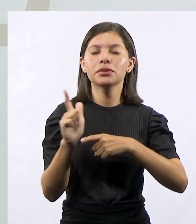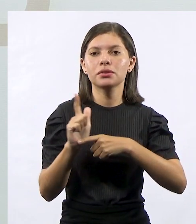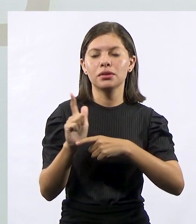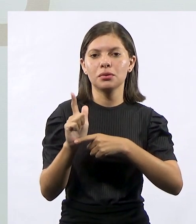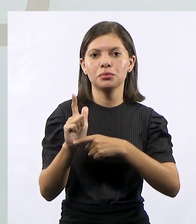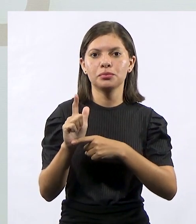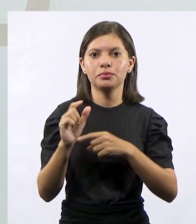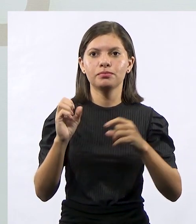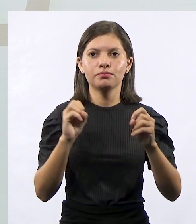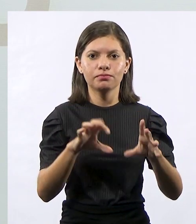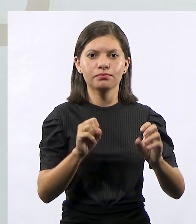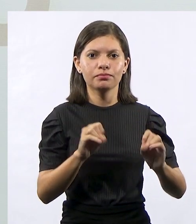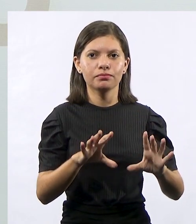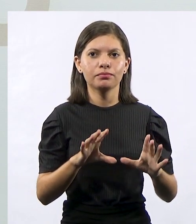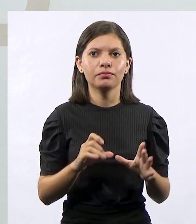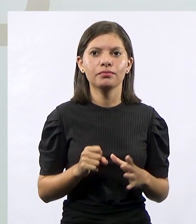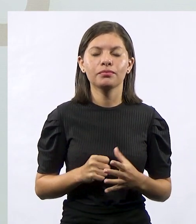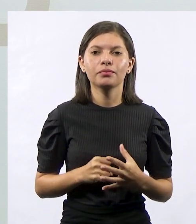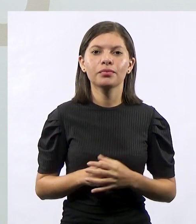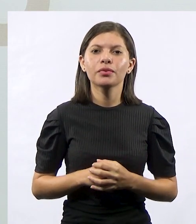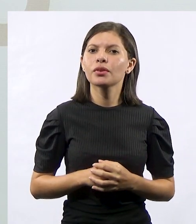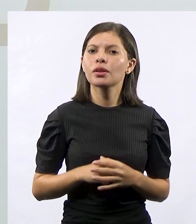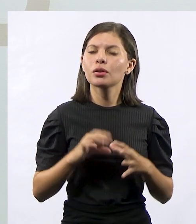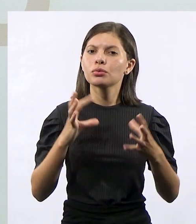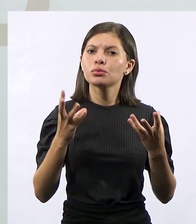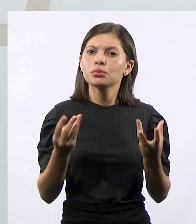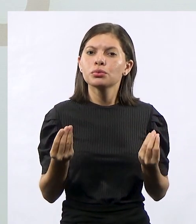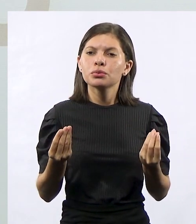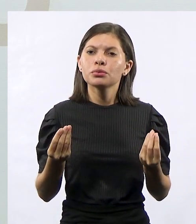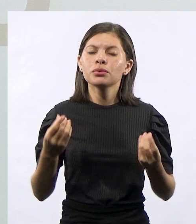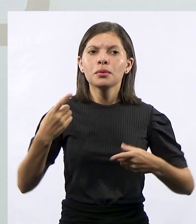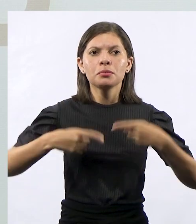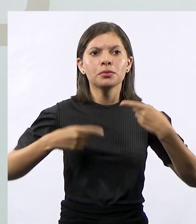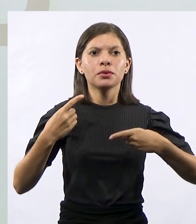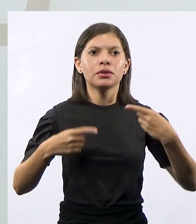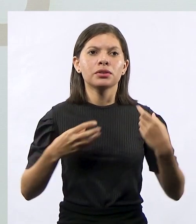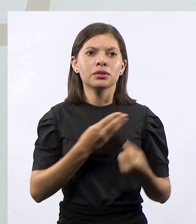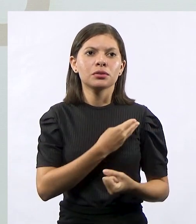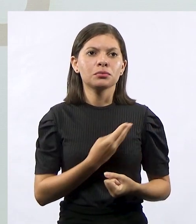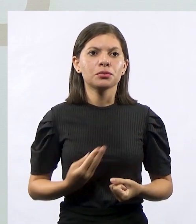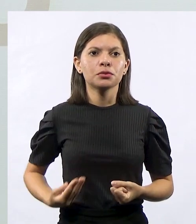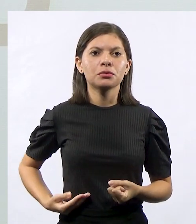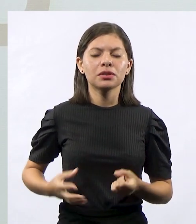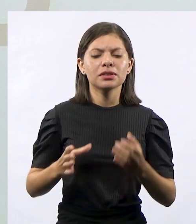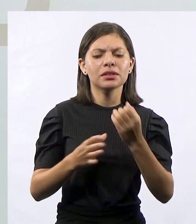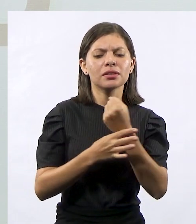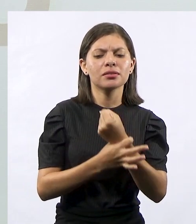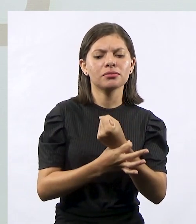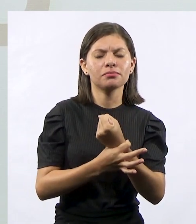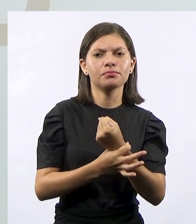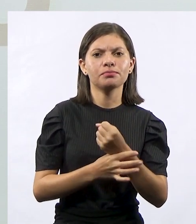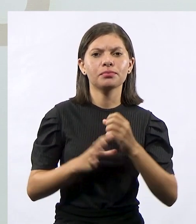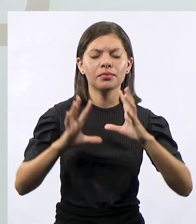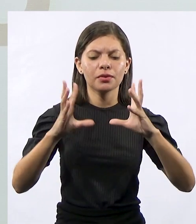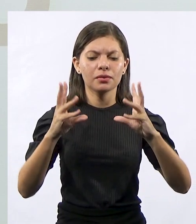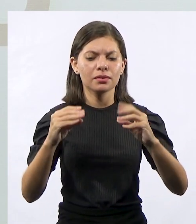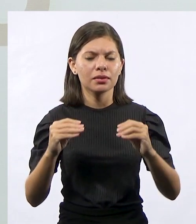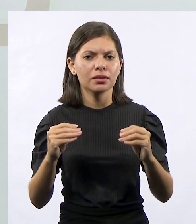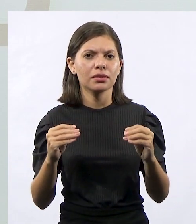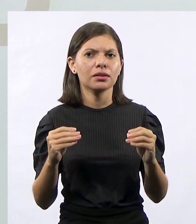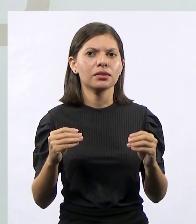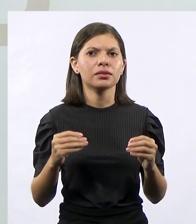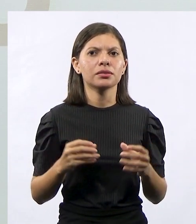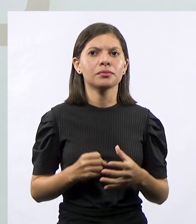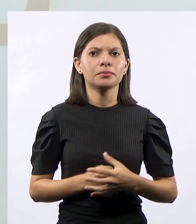Institucional de Gestão da Educação, o CIMEC. Tudo isso são políticas públicas para garantir